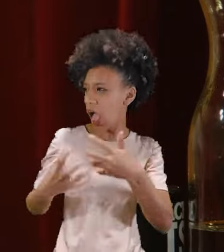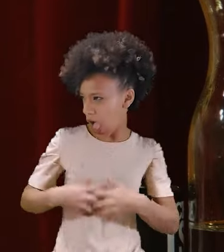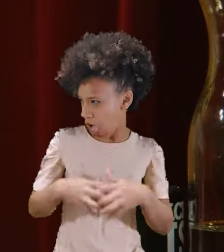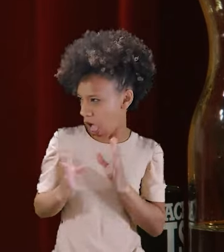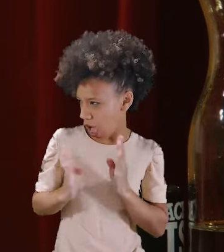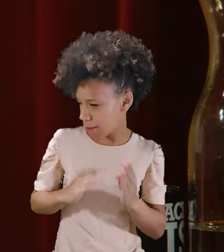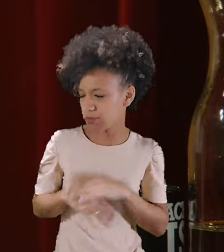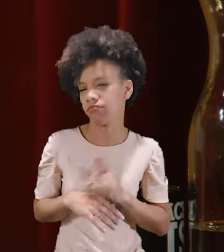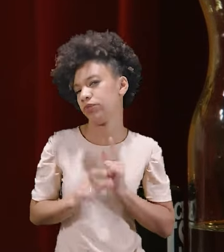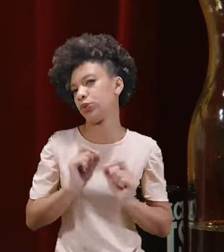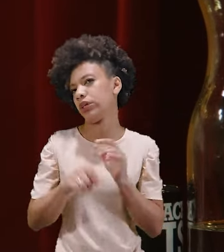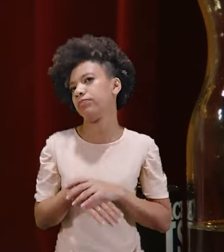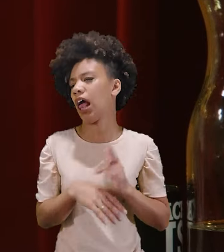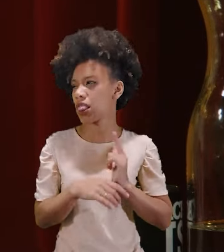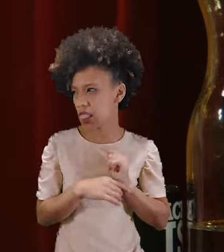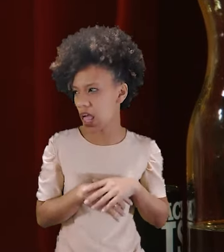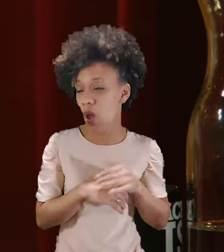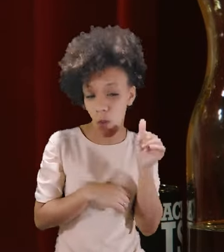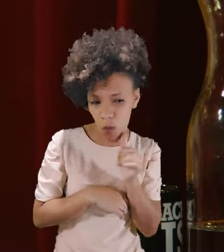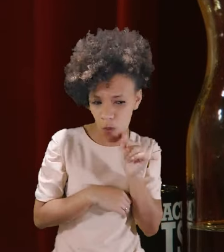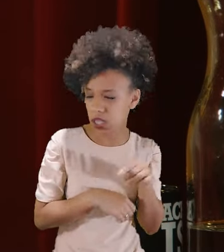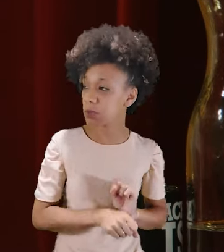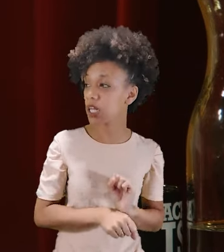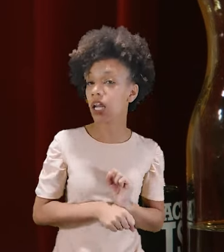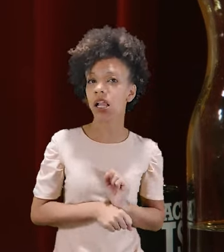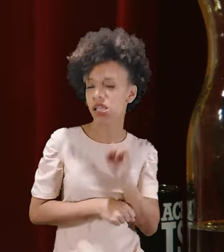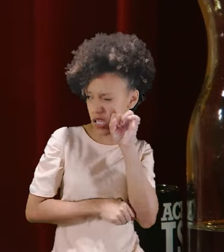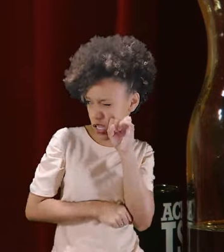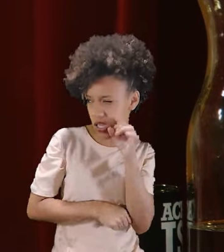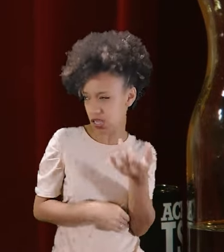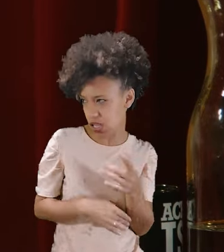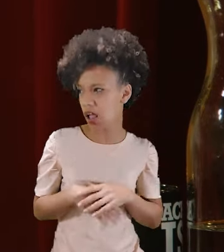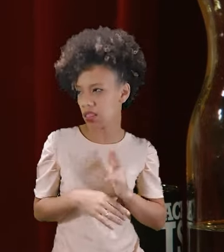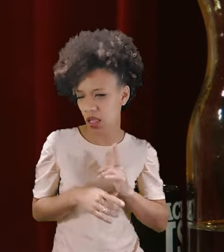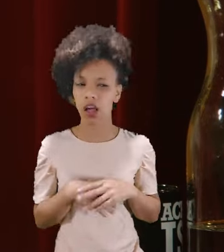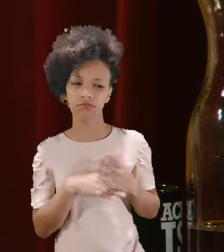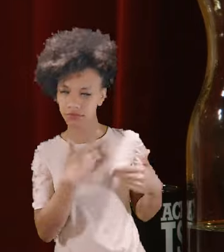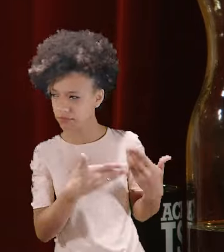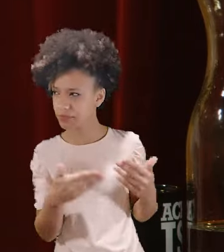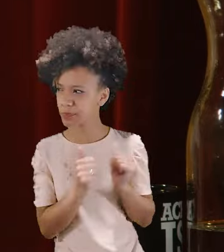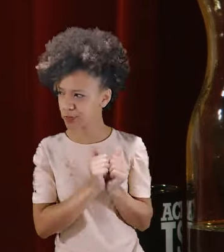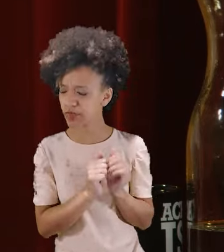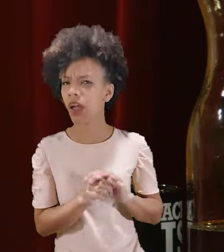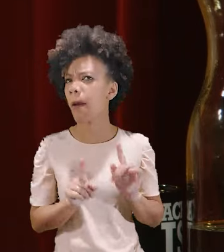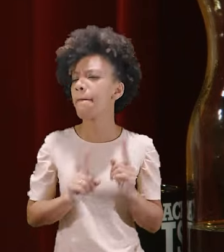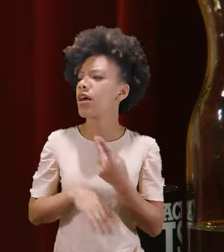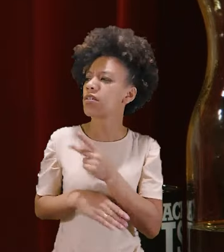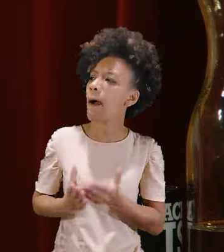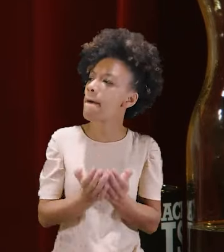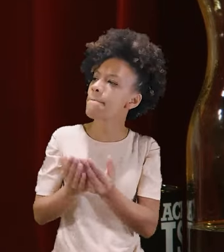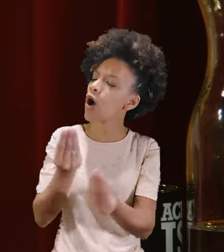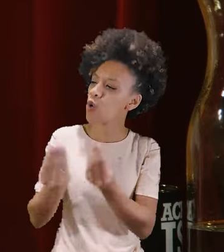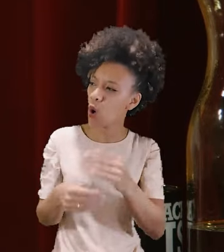caminhoneiro geralmente é uma coisa que assim que as meninas que fica esperando os caminhoneiros sim né as meninas assim aquele pega ali e tal como é que